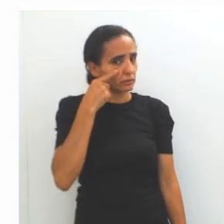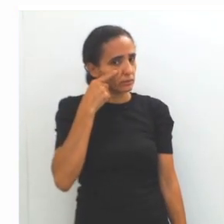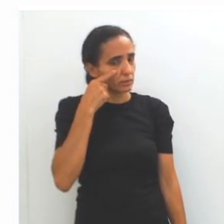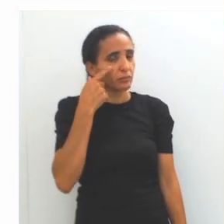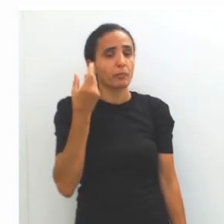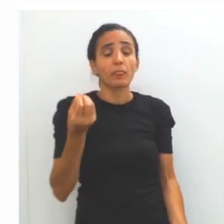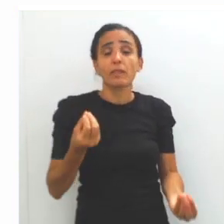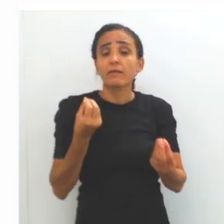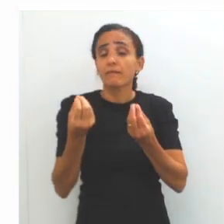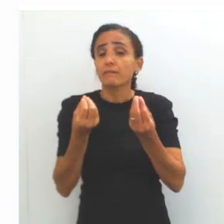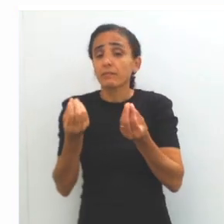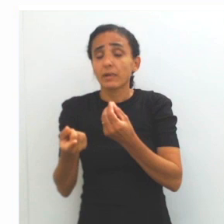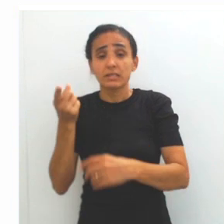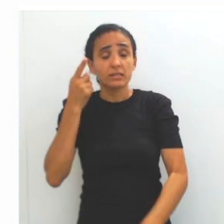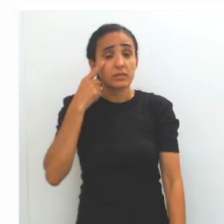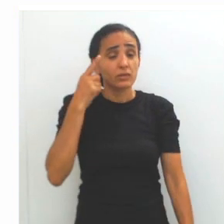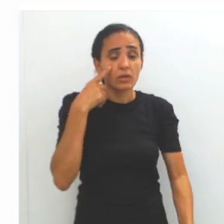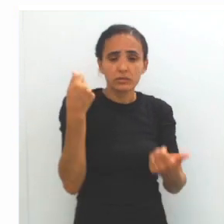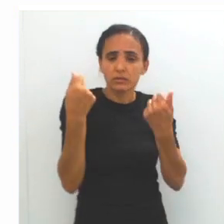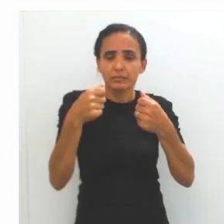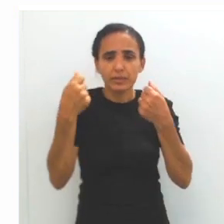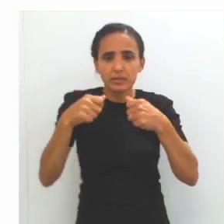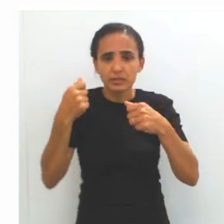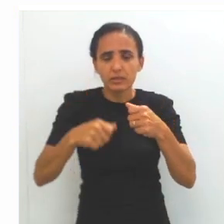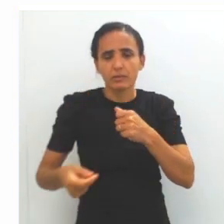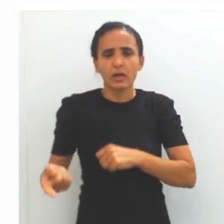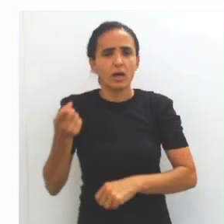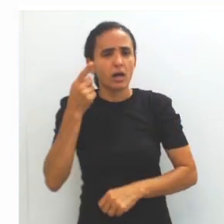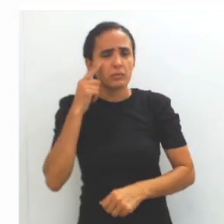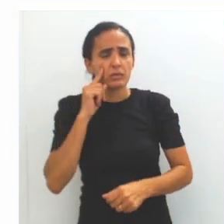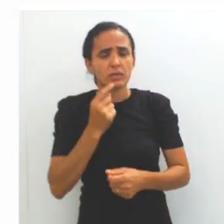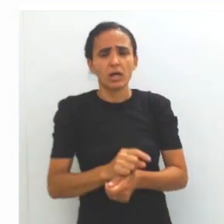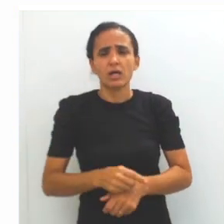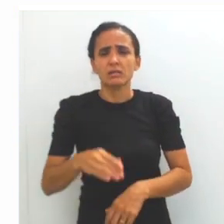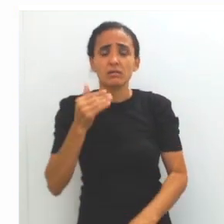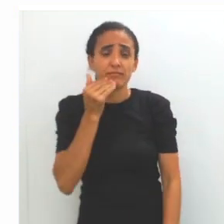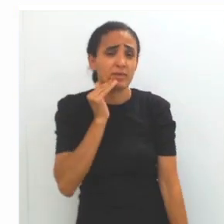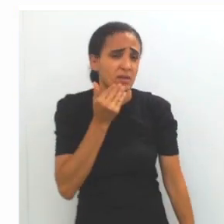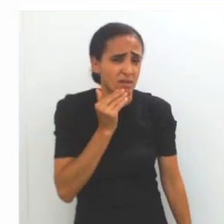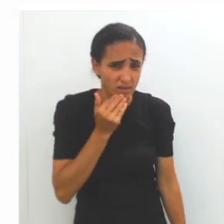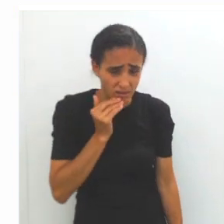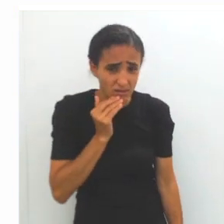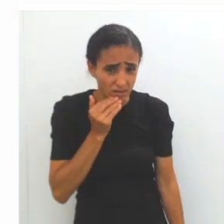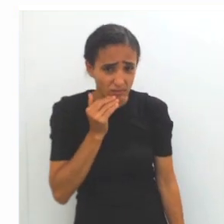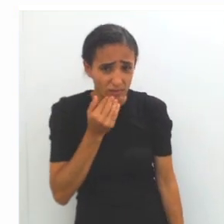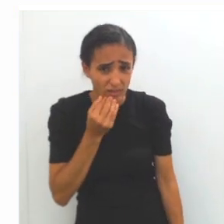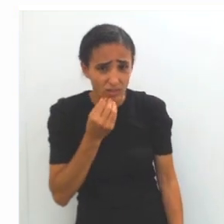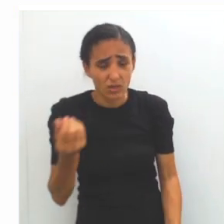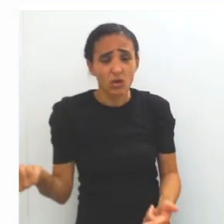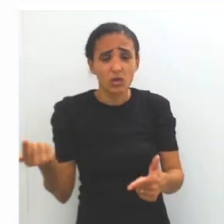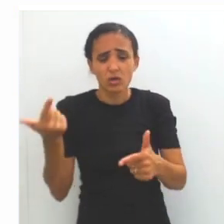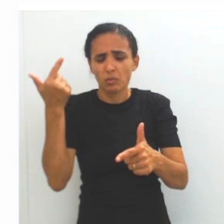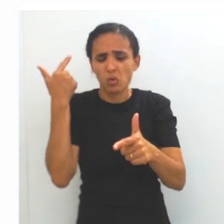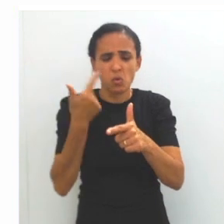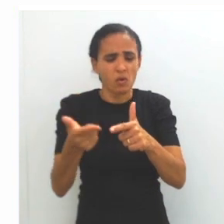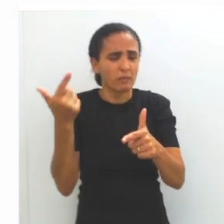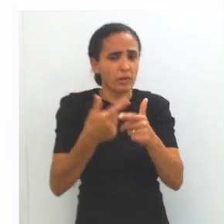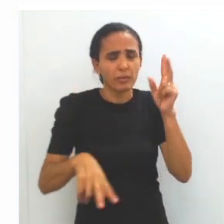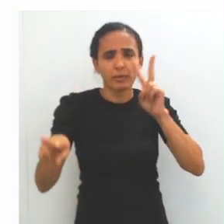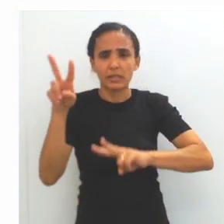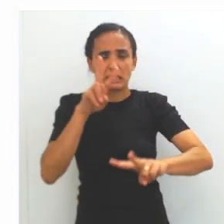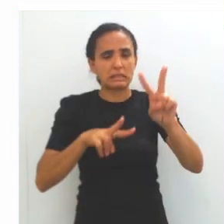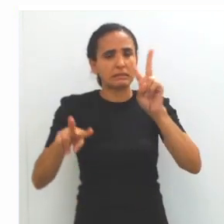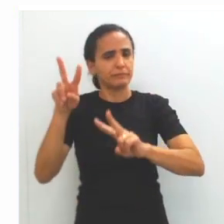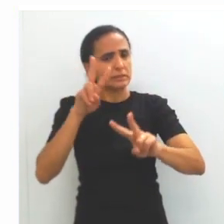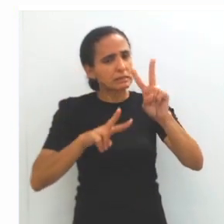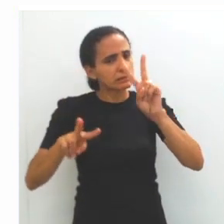Porém, se o relaxamento muscular for muito grande, o